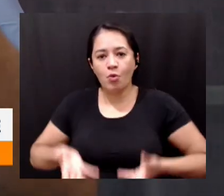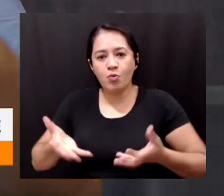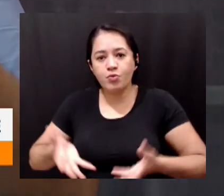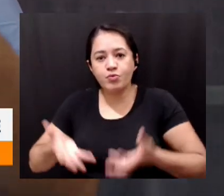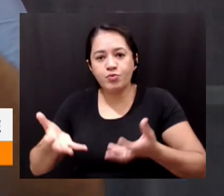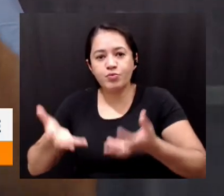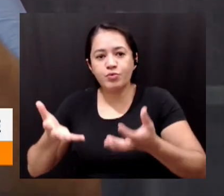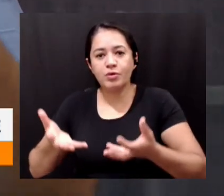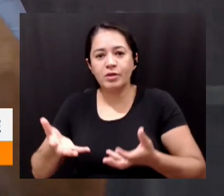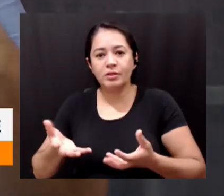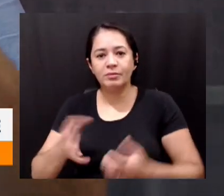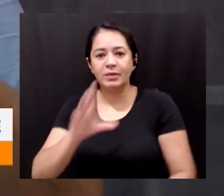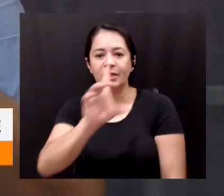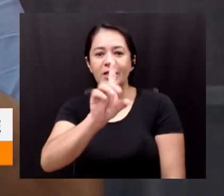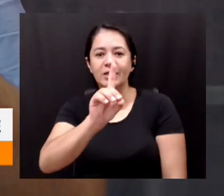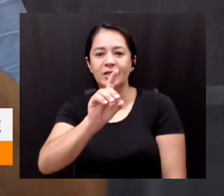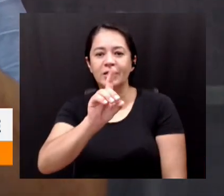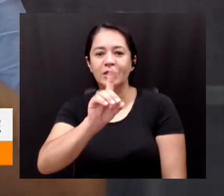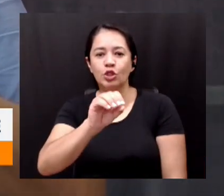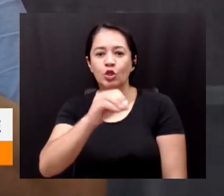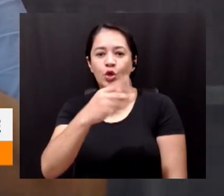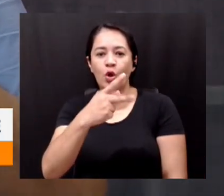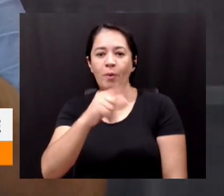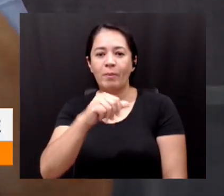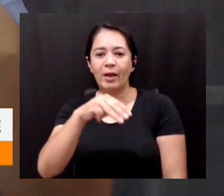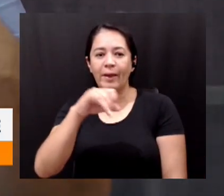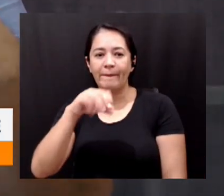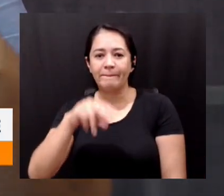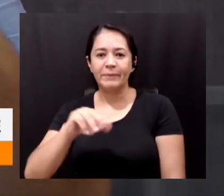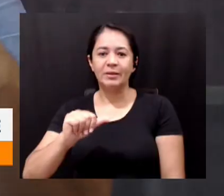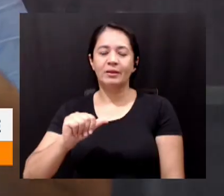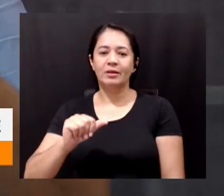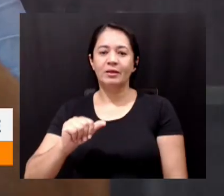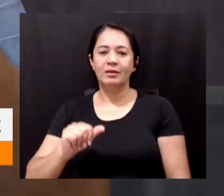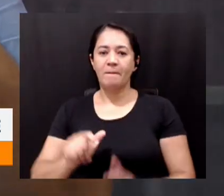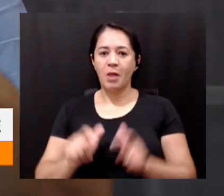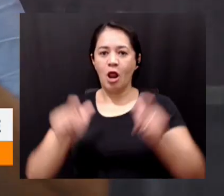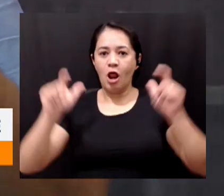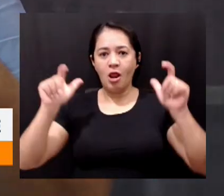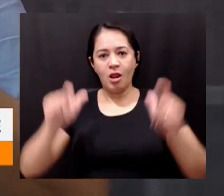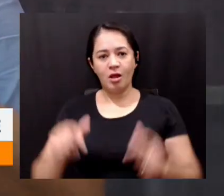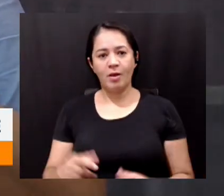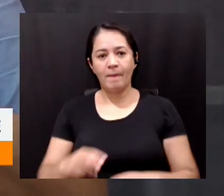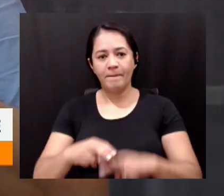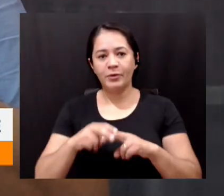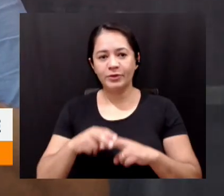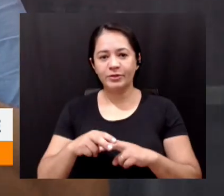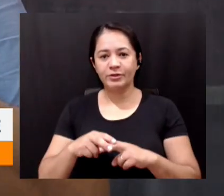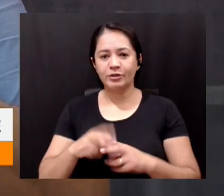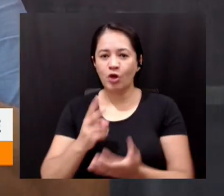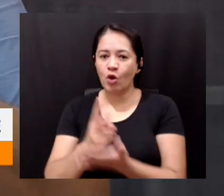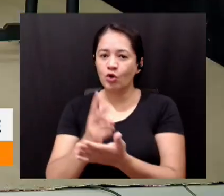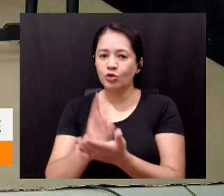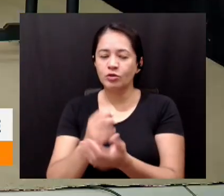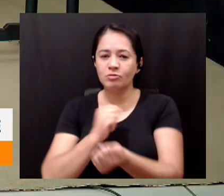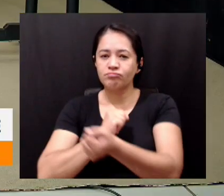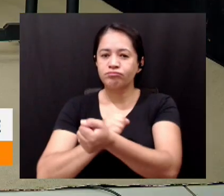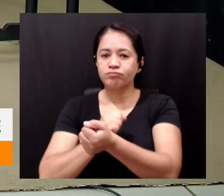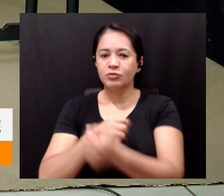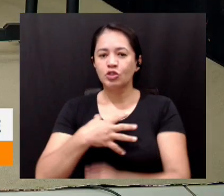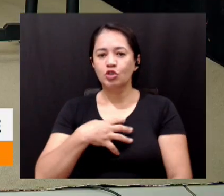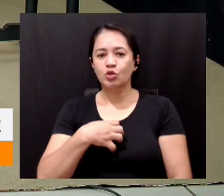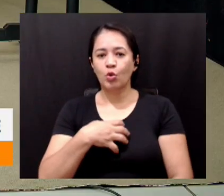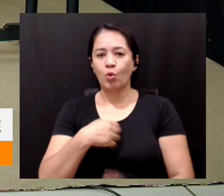dopamina em excesso, né, e vão contribuir para essa manutenção de um vício comportamental. Né, a